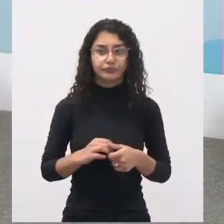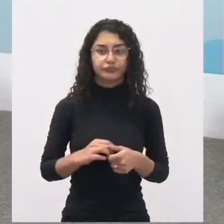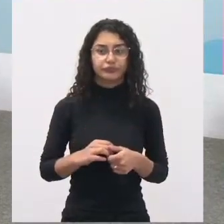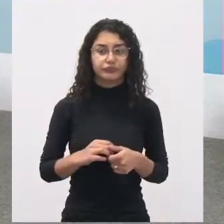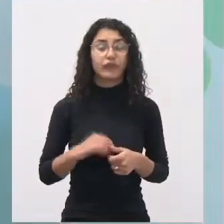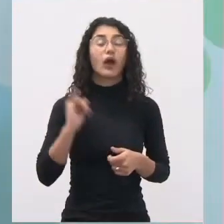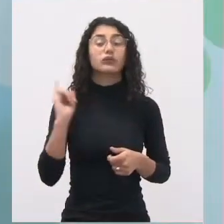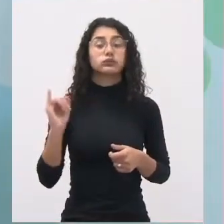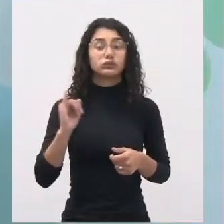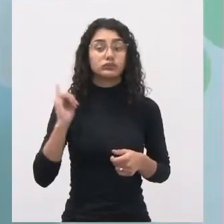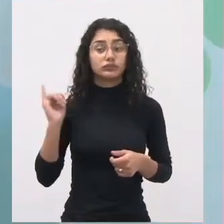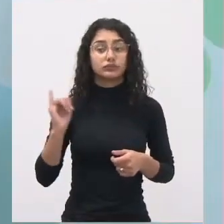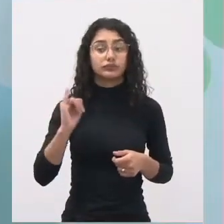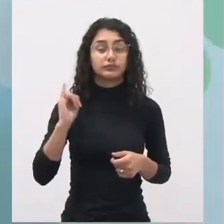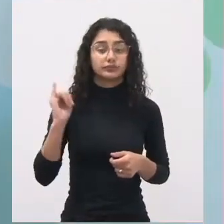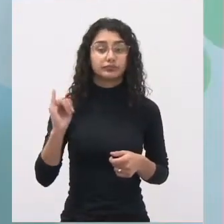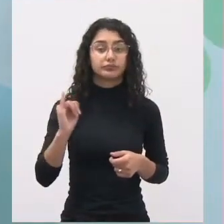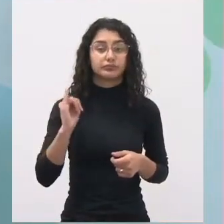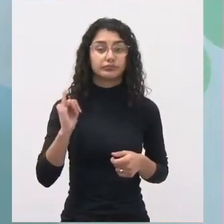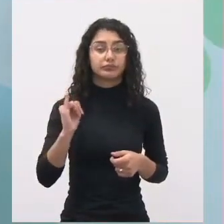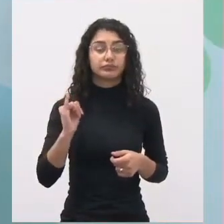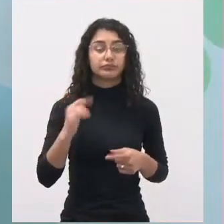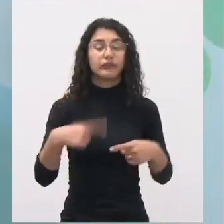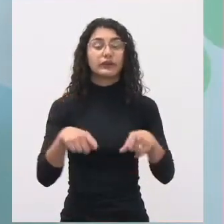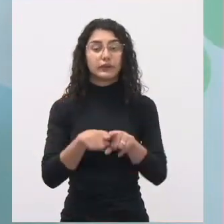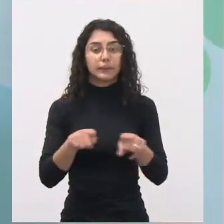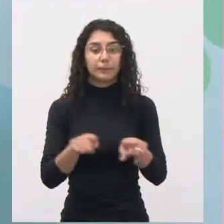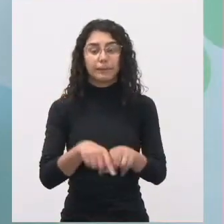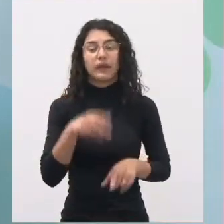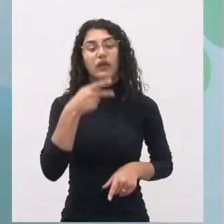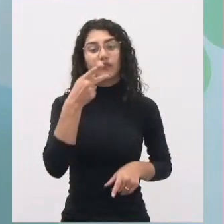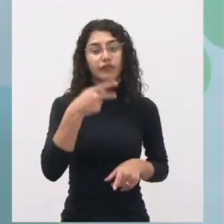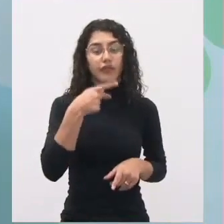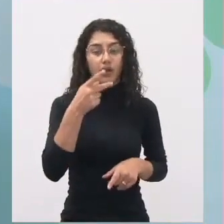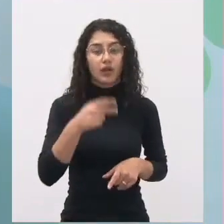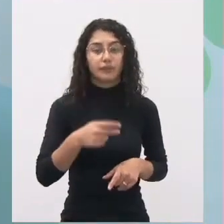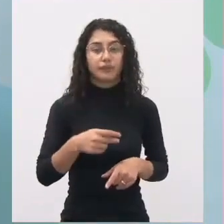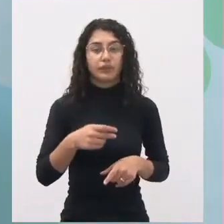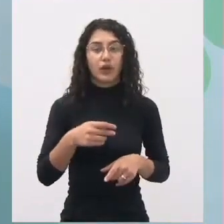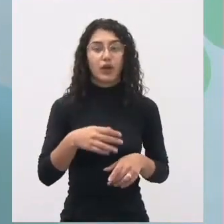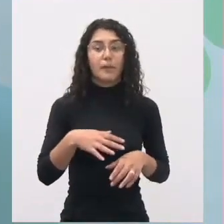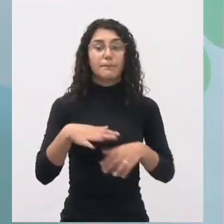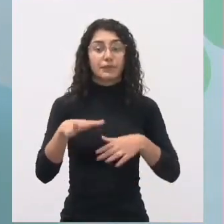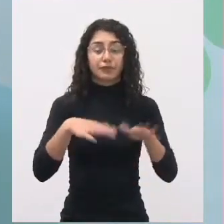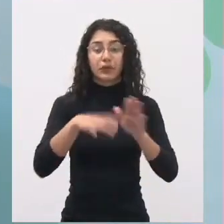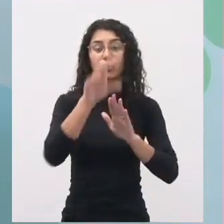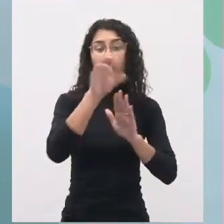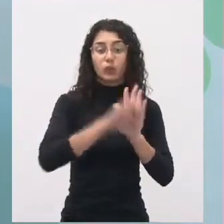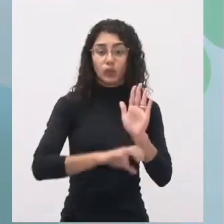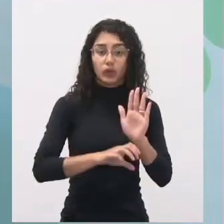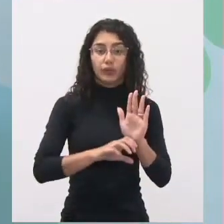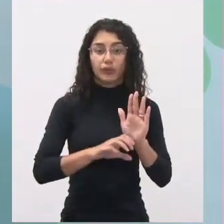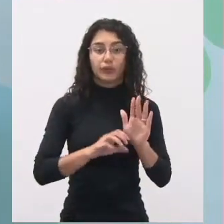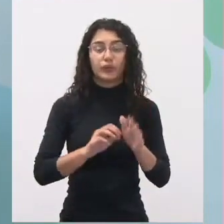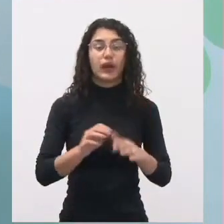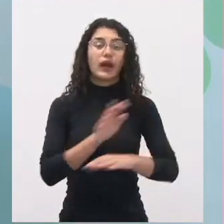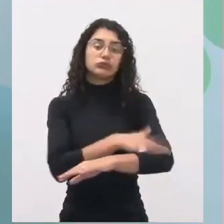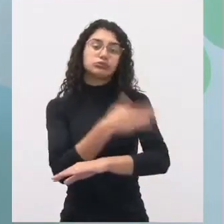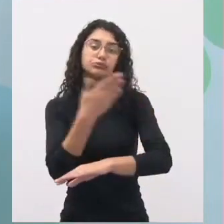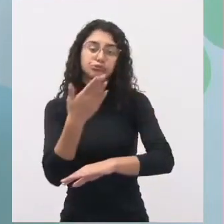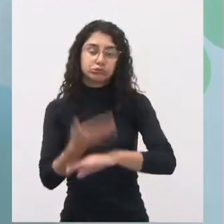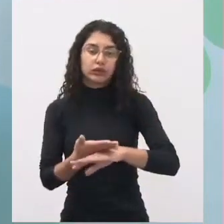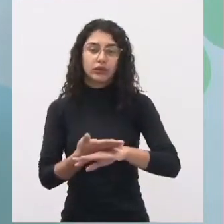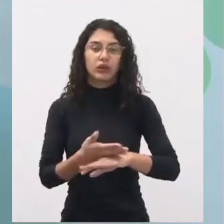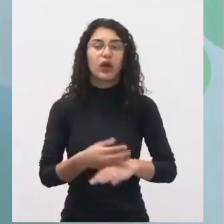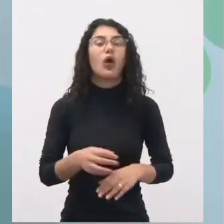É importante, né, colocar em discussão que esse movimento curricular, educação integral, não é uma coisa que acontece